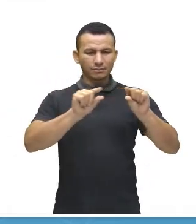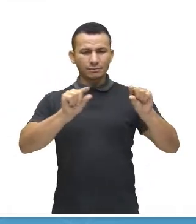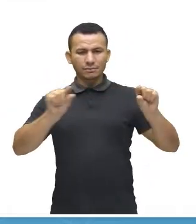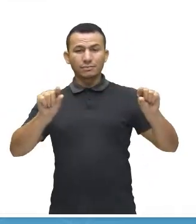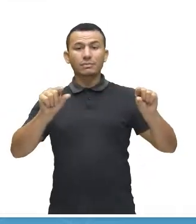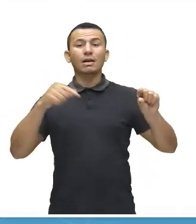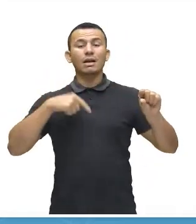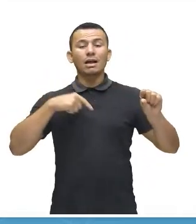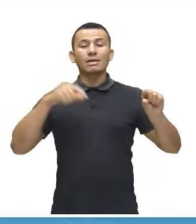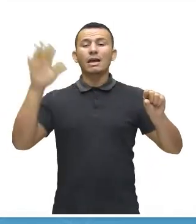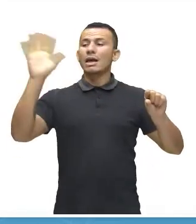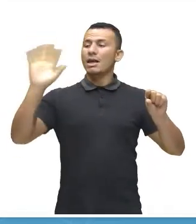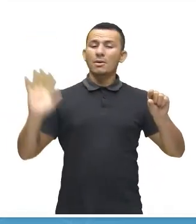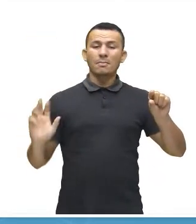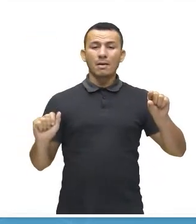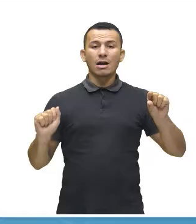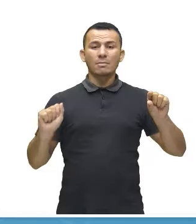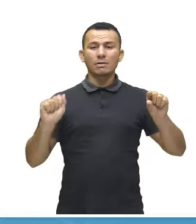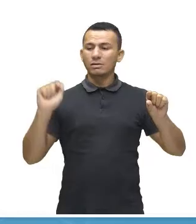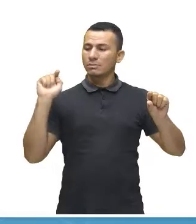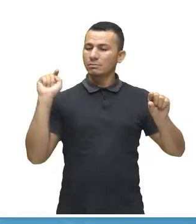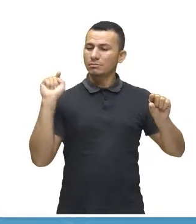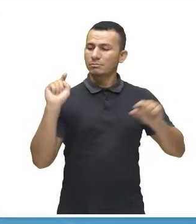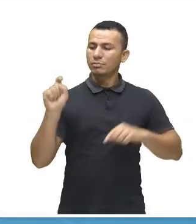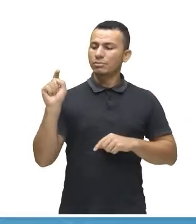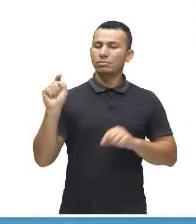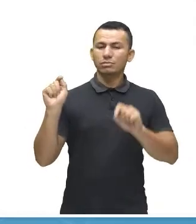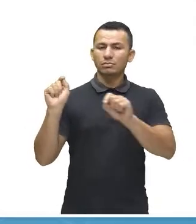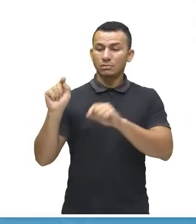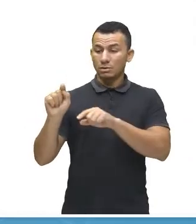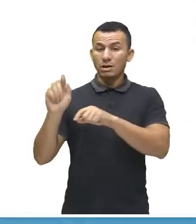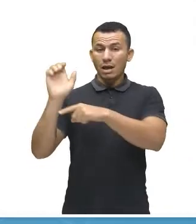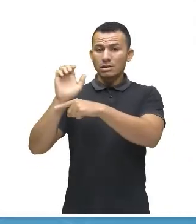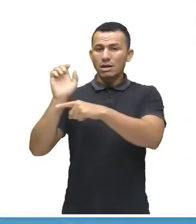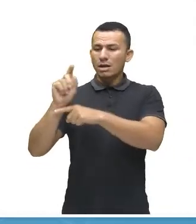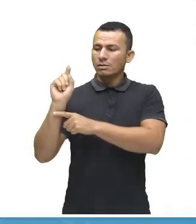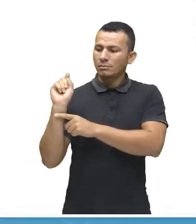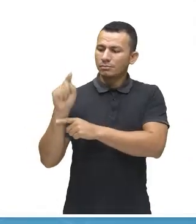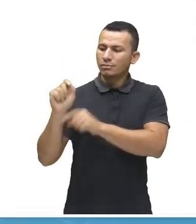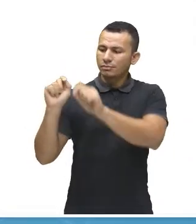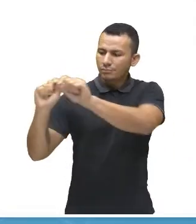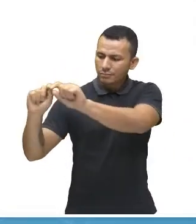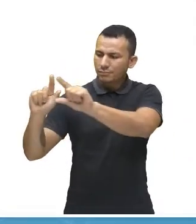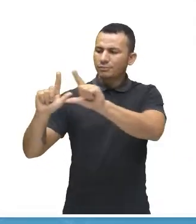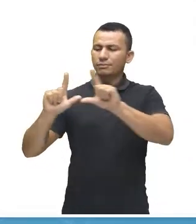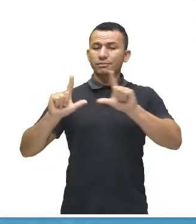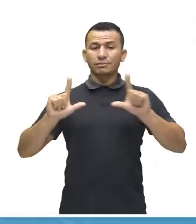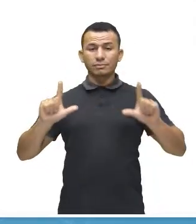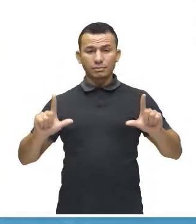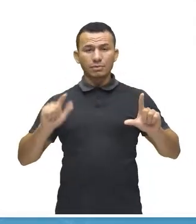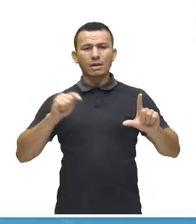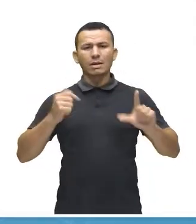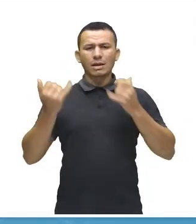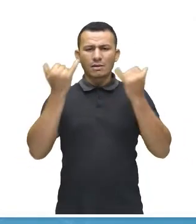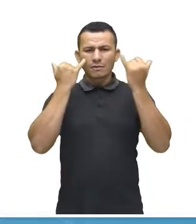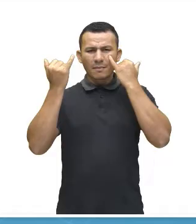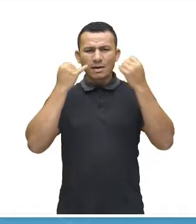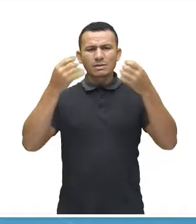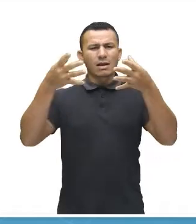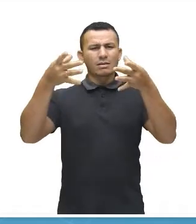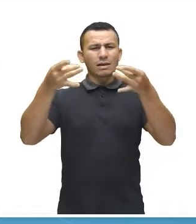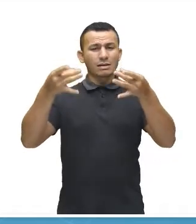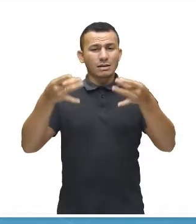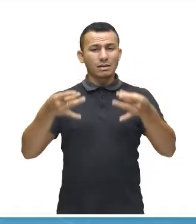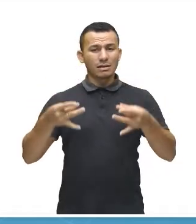mapa do Brasil. Você pode clicar, tá, sobre o estado e depois ter informações